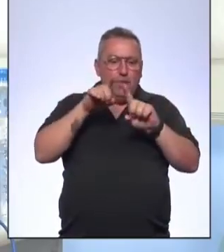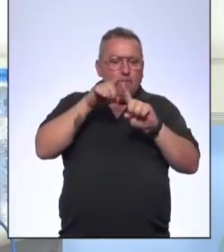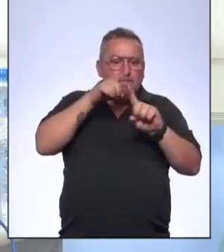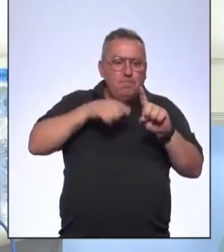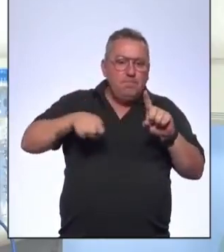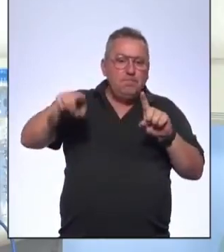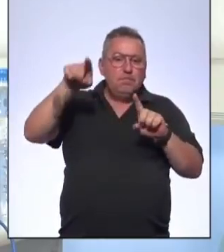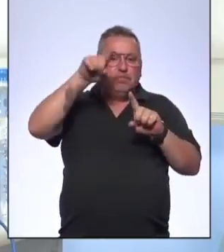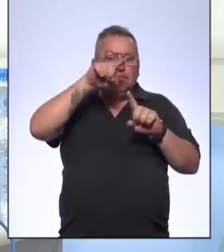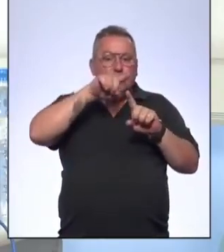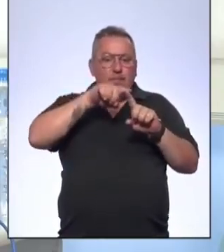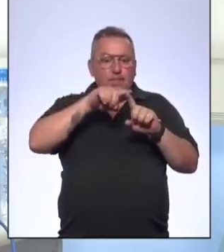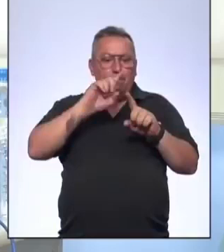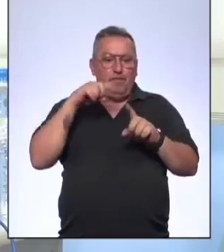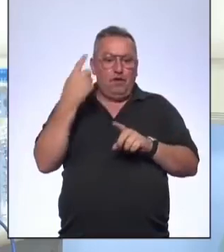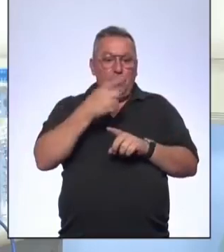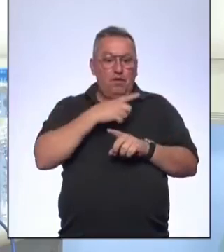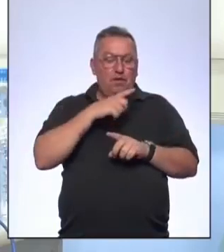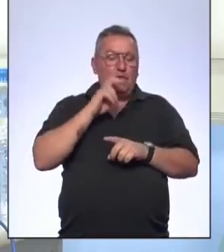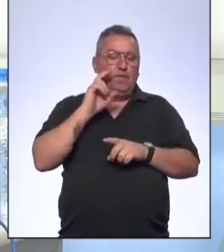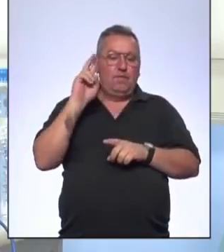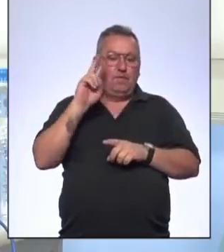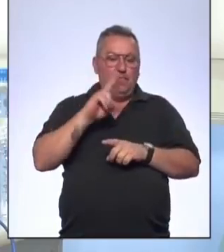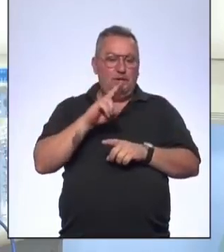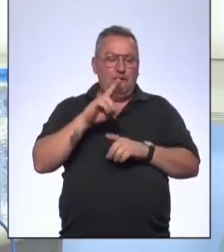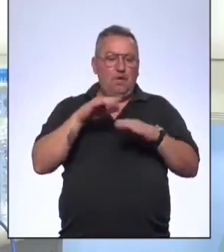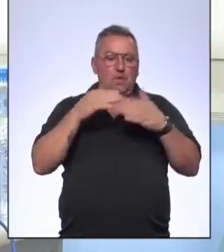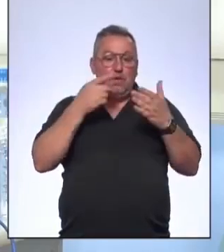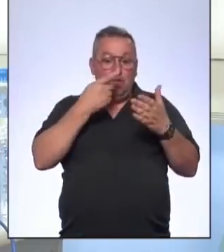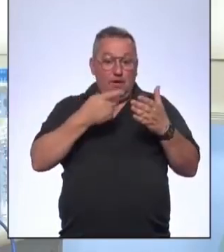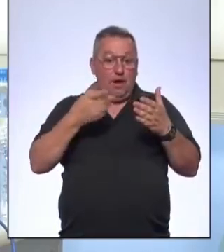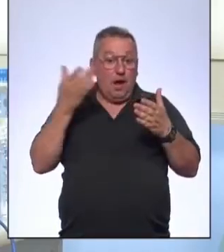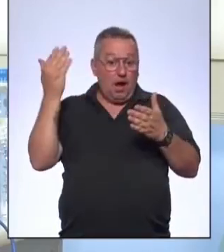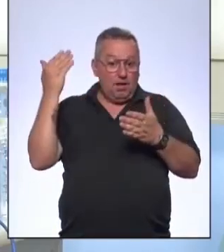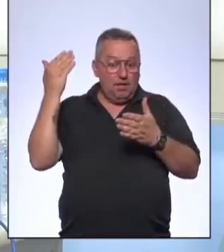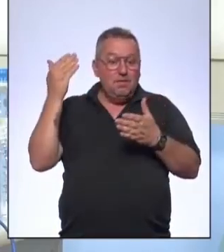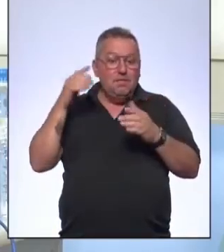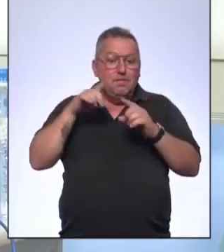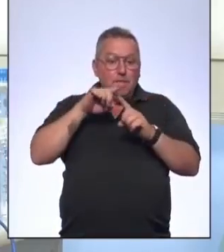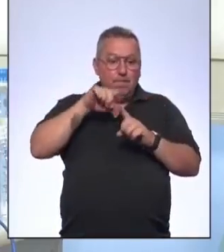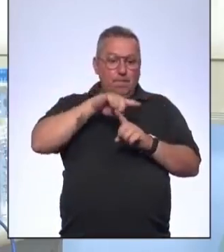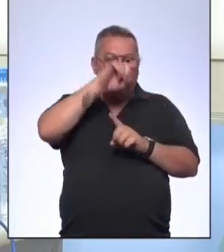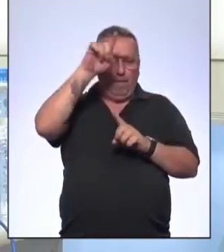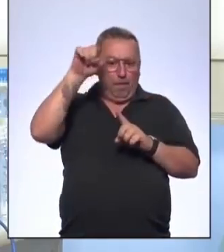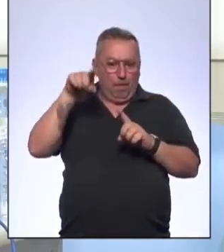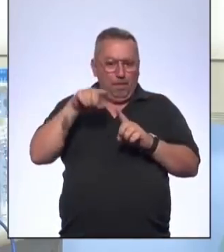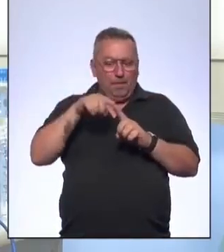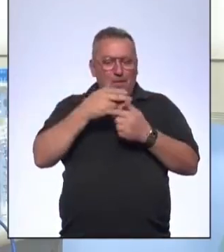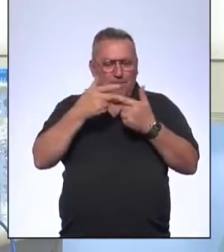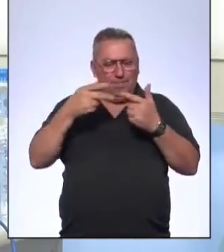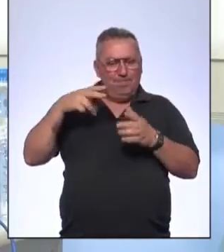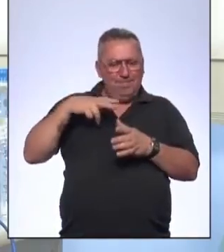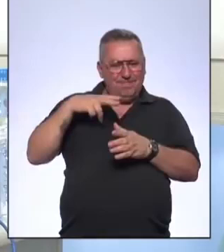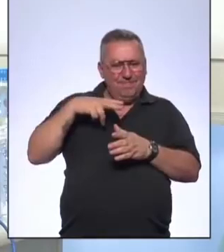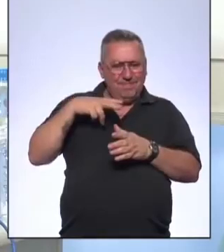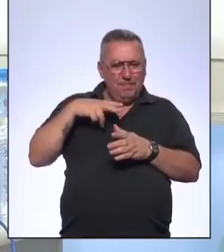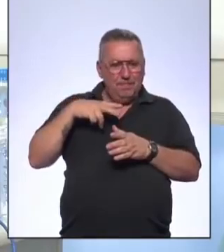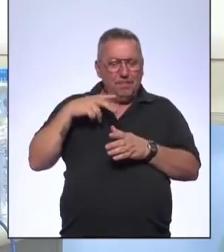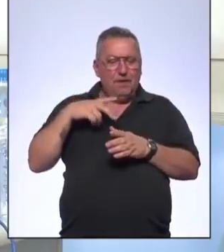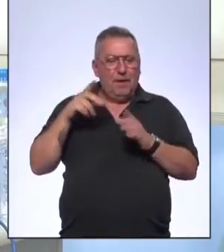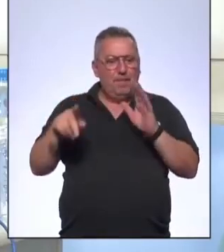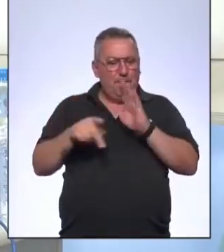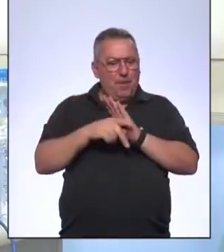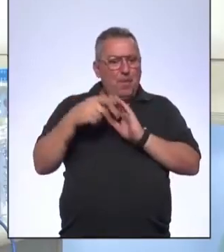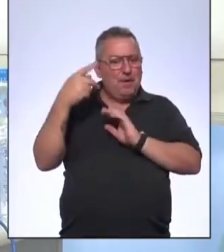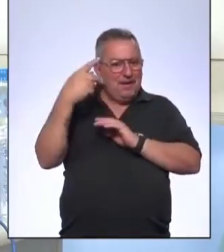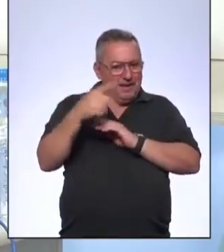É a medida que nós vamos ver. E como eu falei anteriormente, né? O círculo tem algumas particularidades que é exclusiva